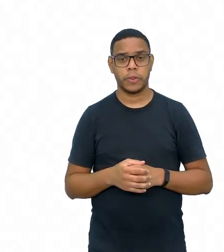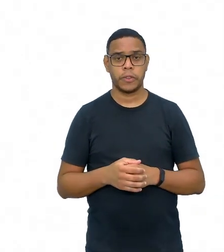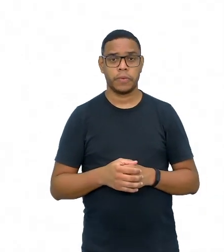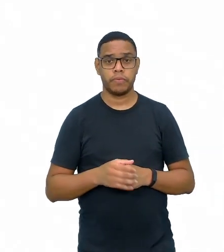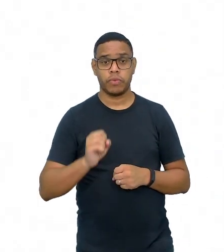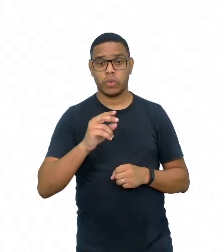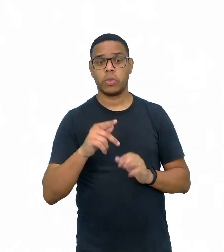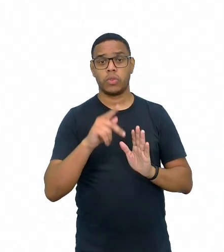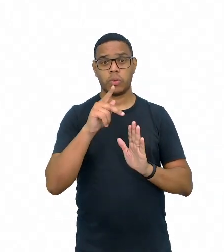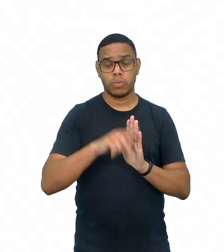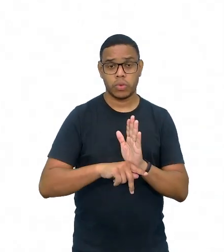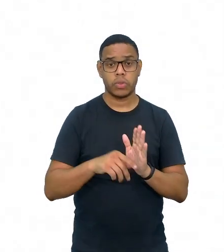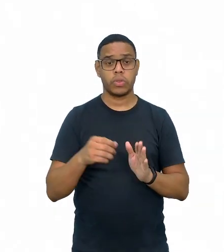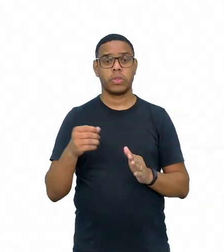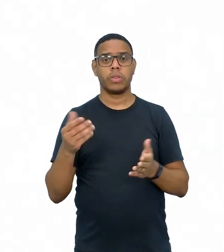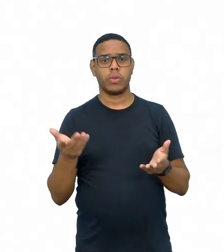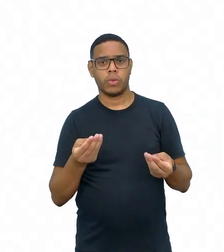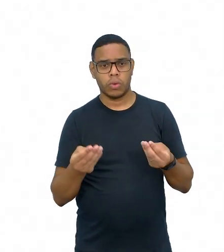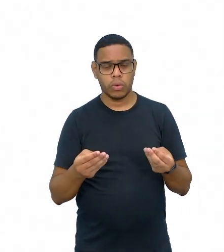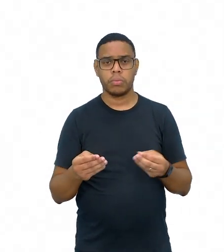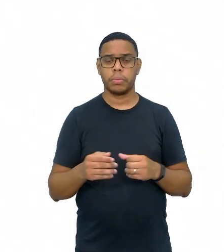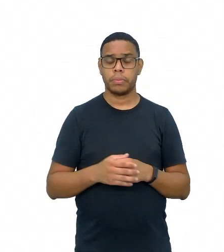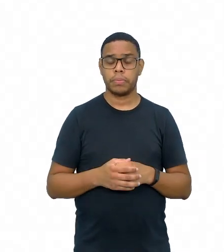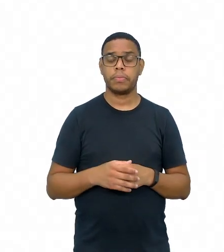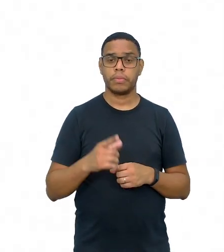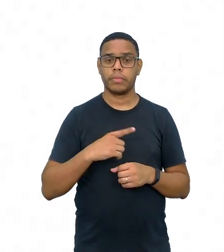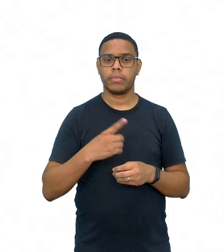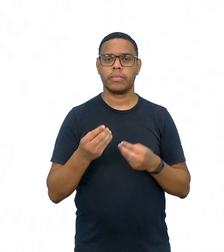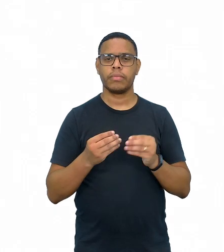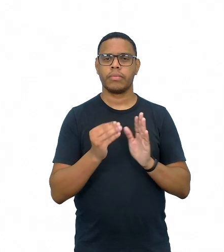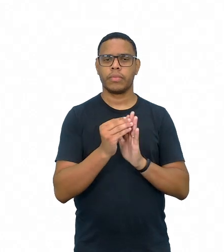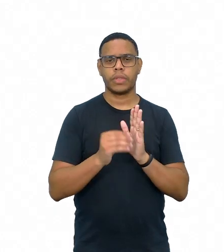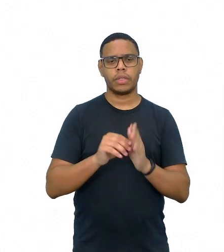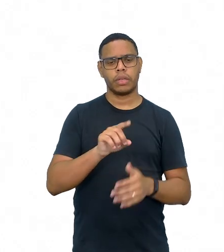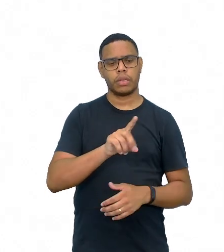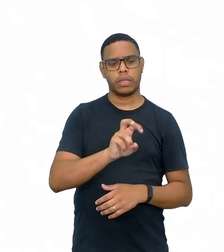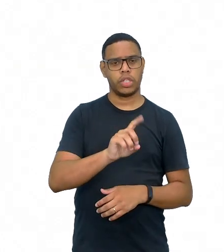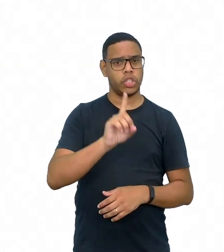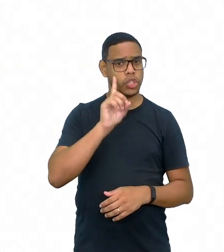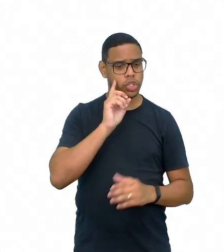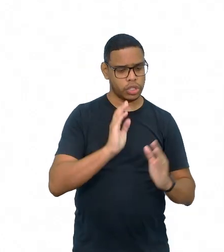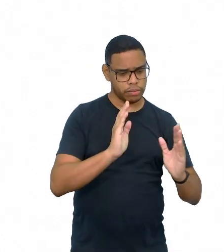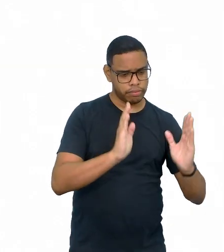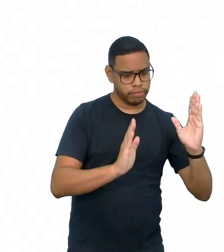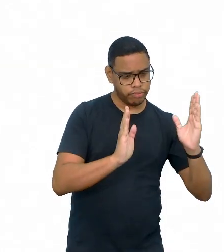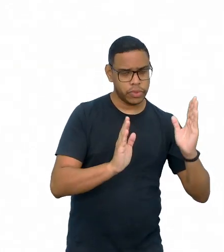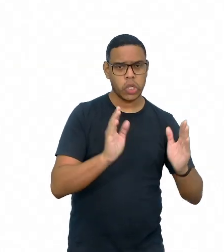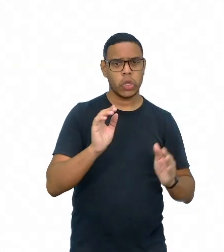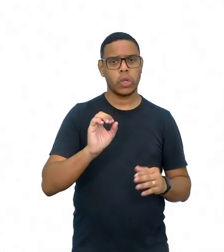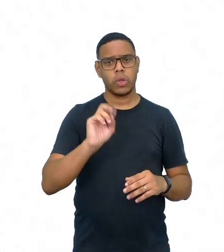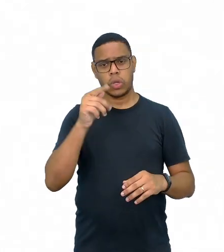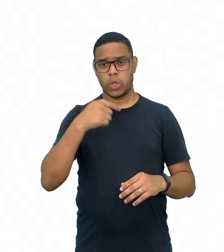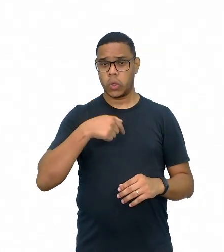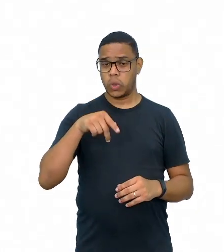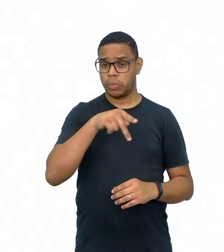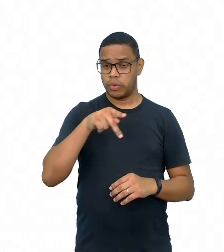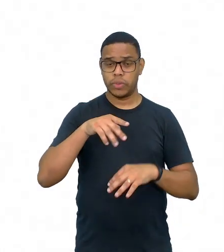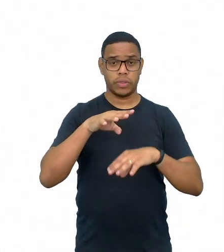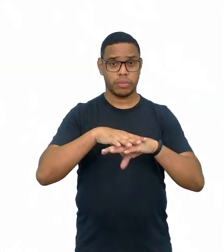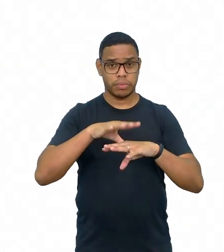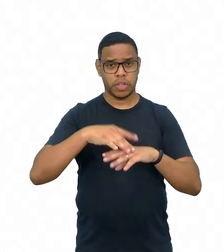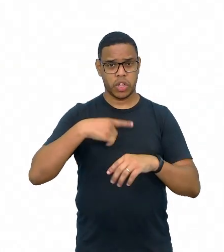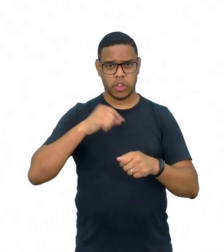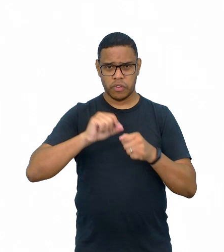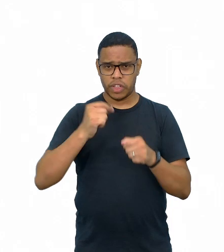um projeto médio, ou de um projeto que dure só 15 dias e eu, professor de matemática, às vezes faça ele